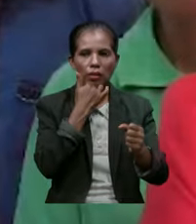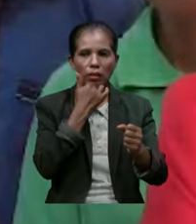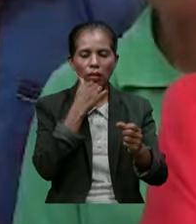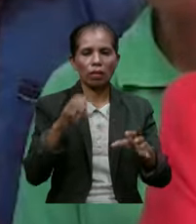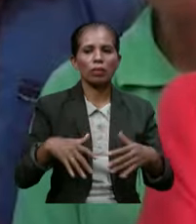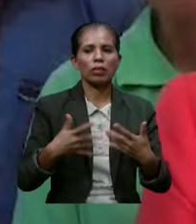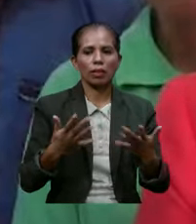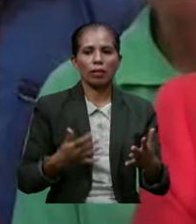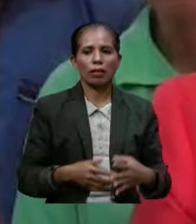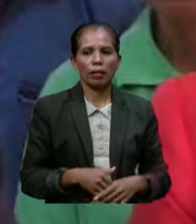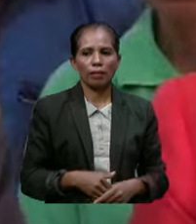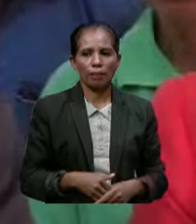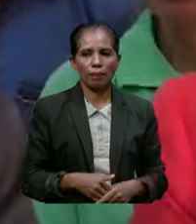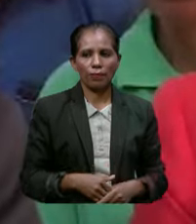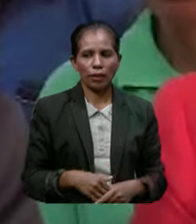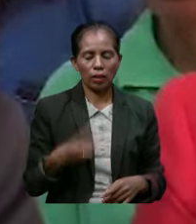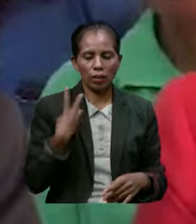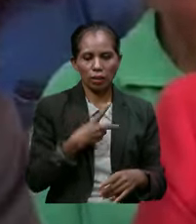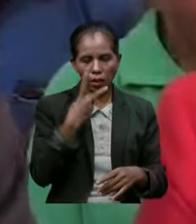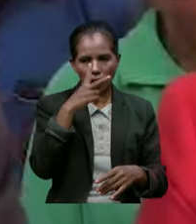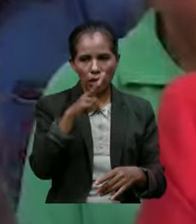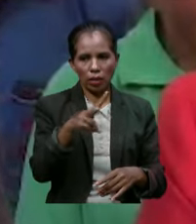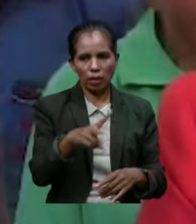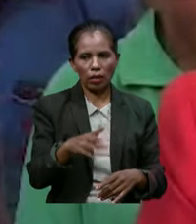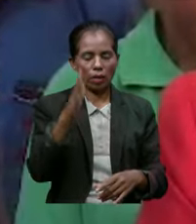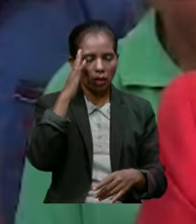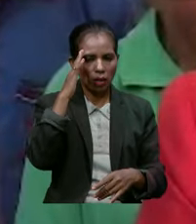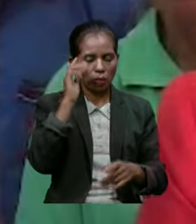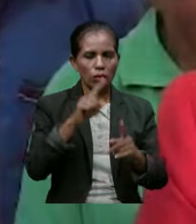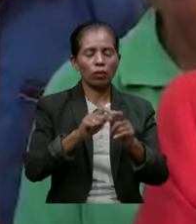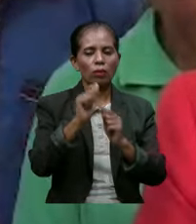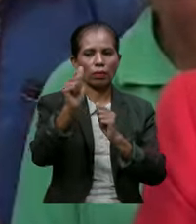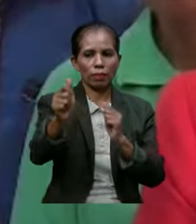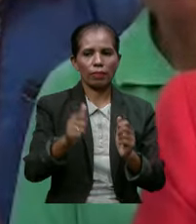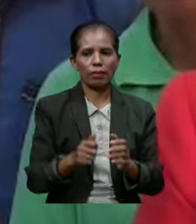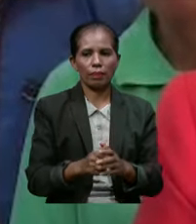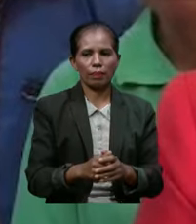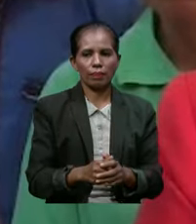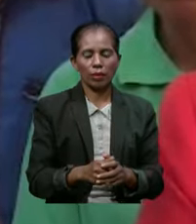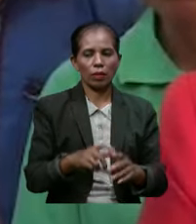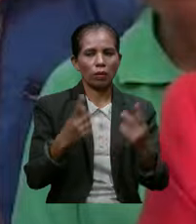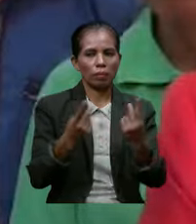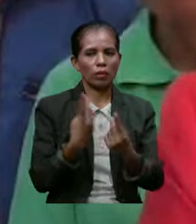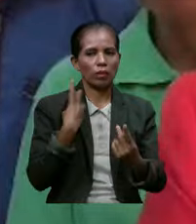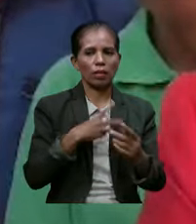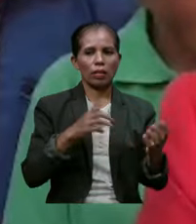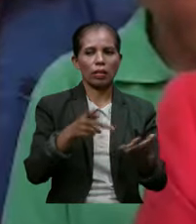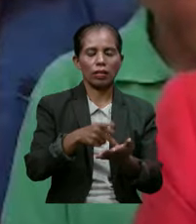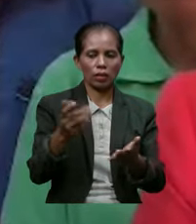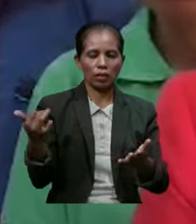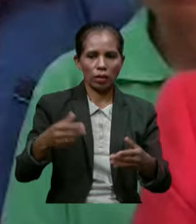ne usa ne tebe dal rumi tare sa sang ne hanu indo kituan nega empresa Serneta La Selo, mas se